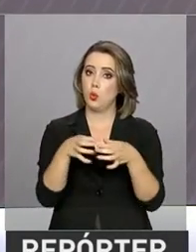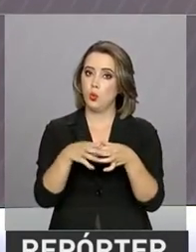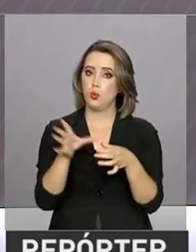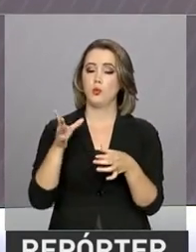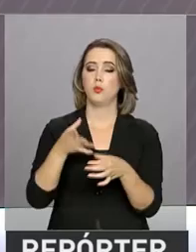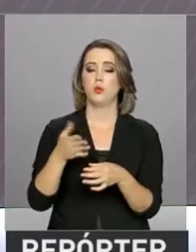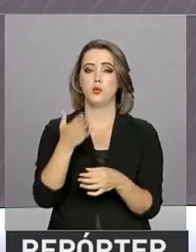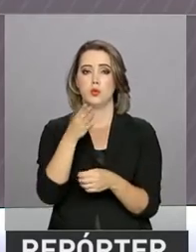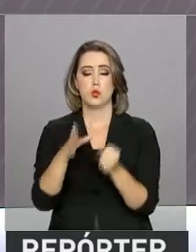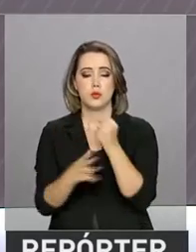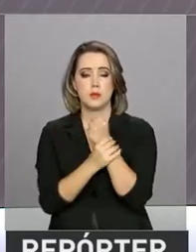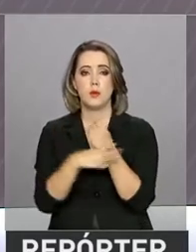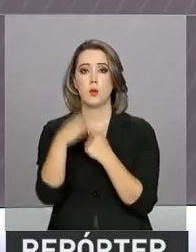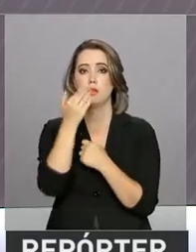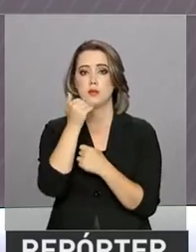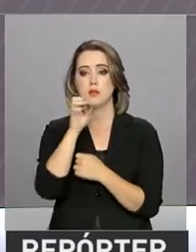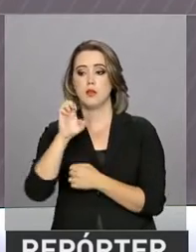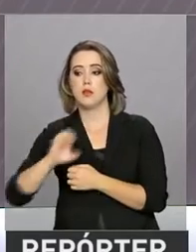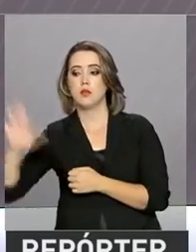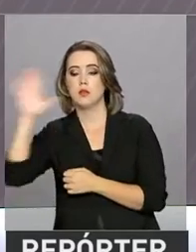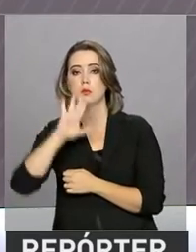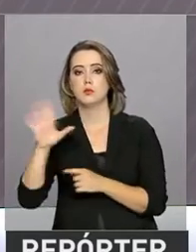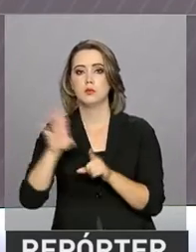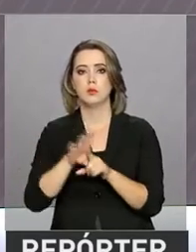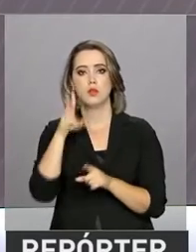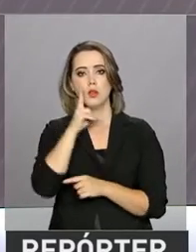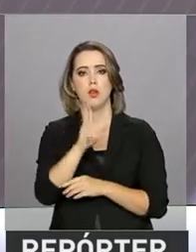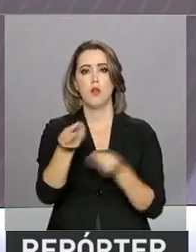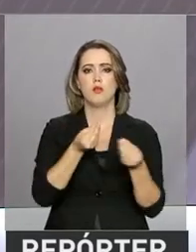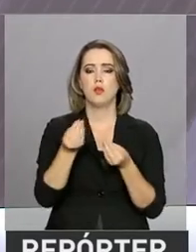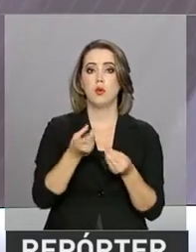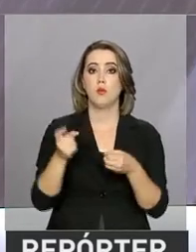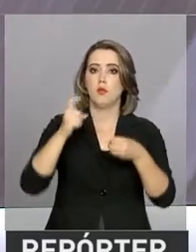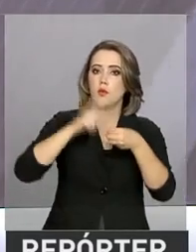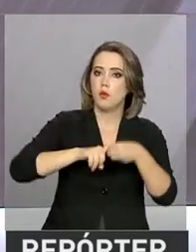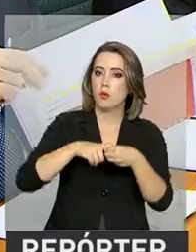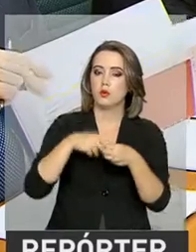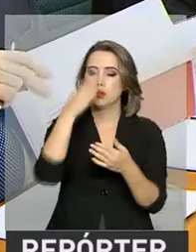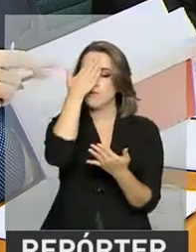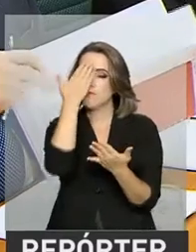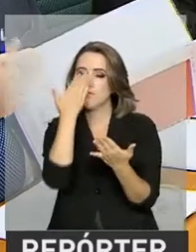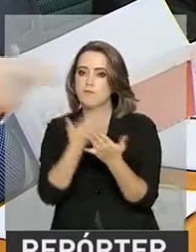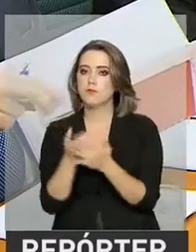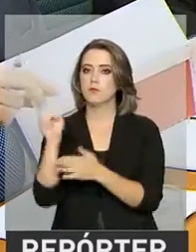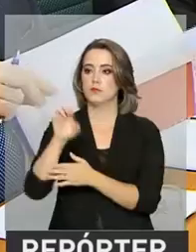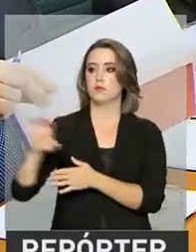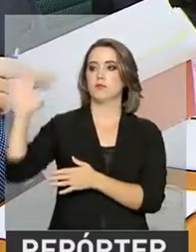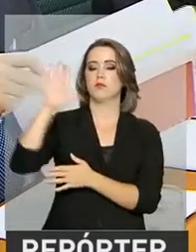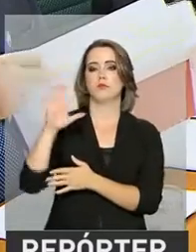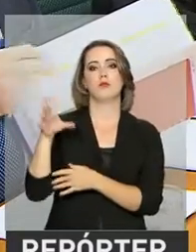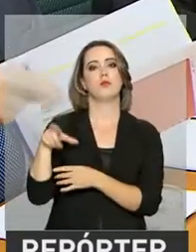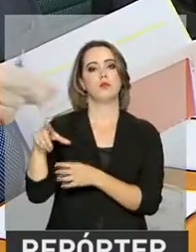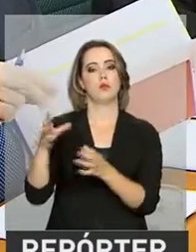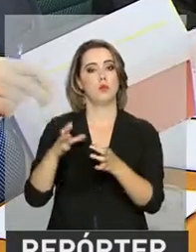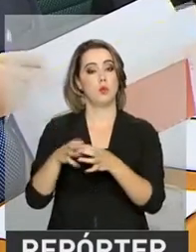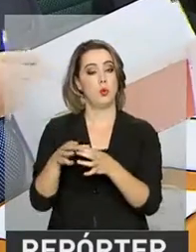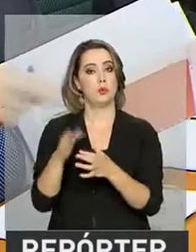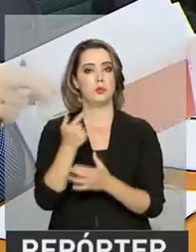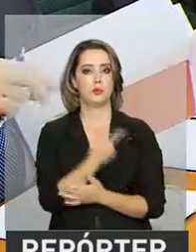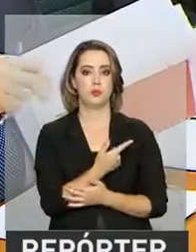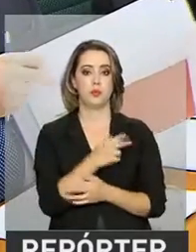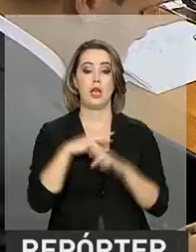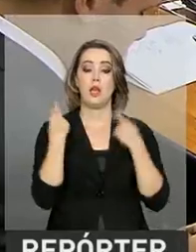auditoria externa para recuperar a confiança do mercado europeu a reunião já estava agendada